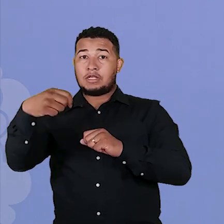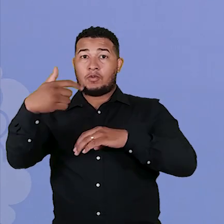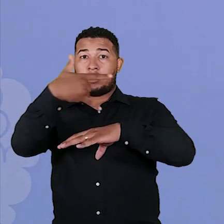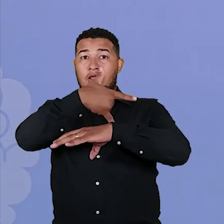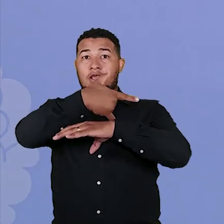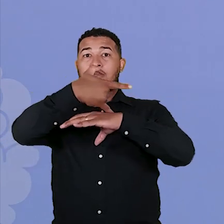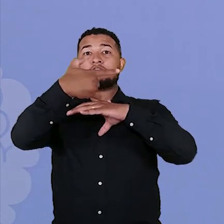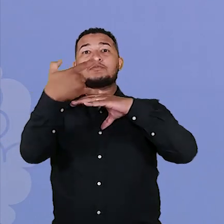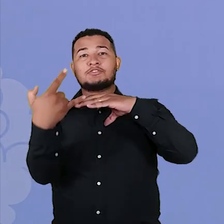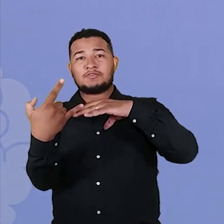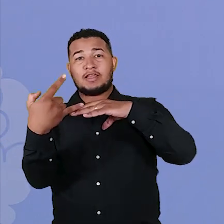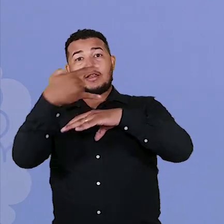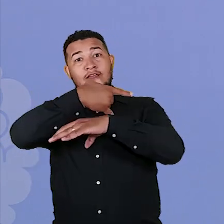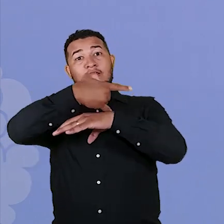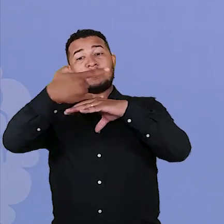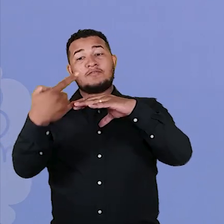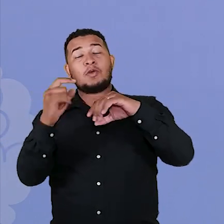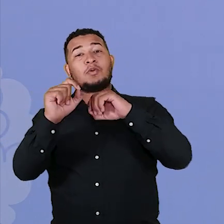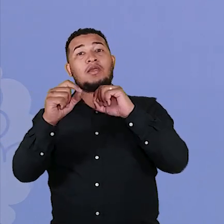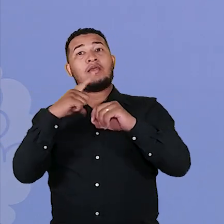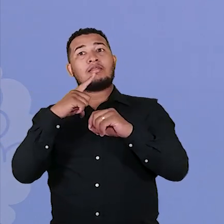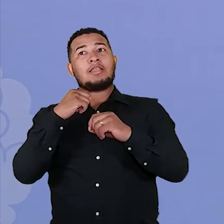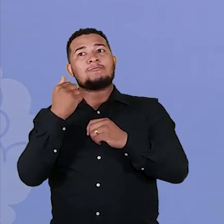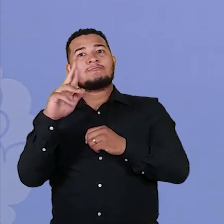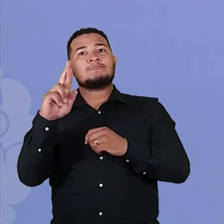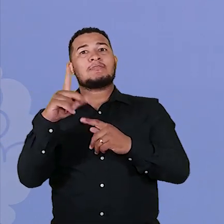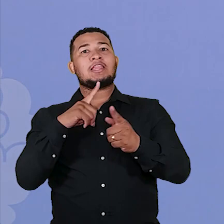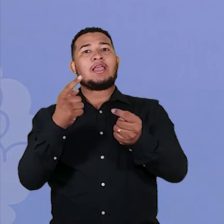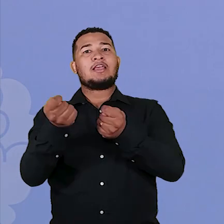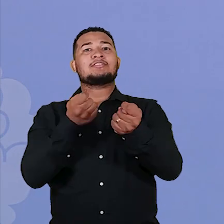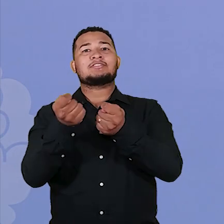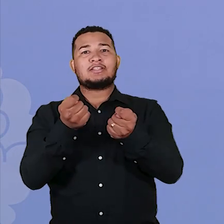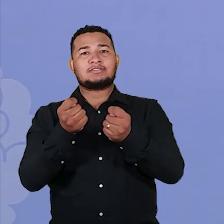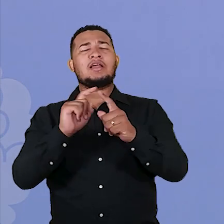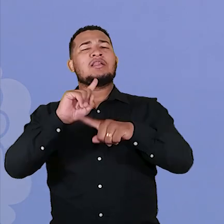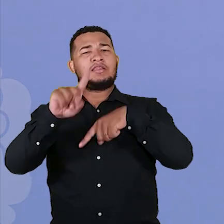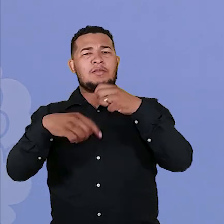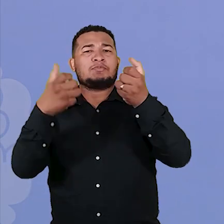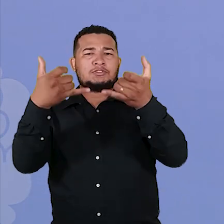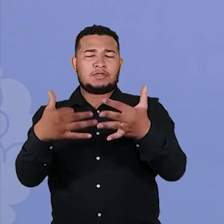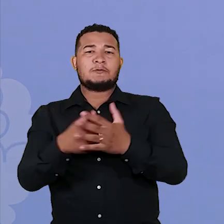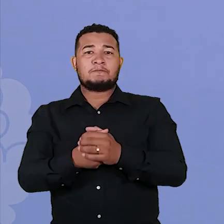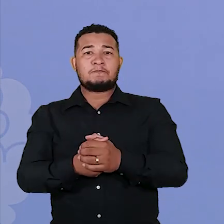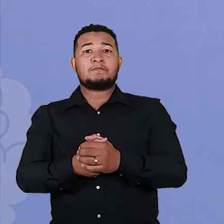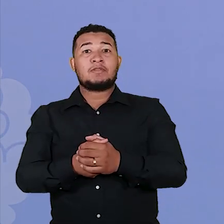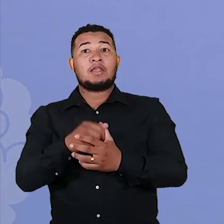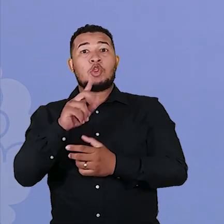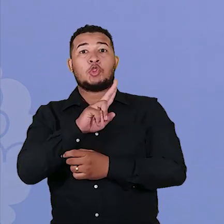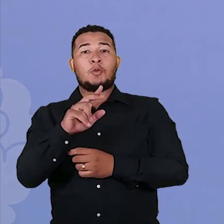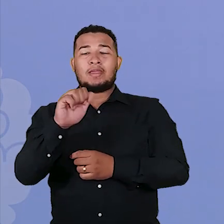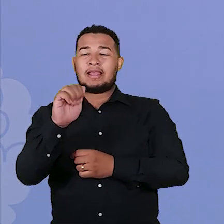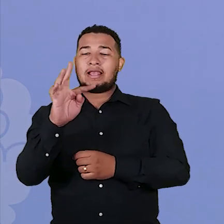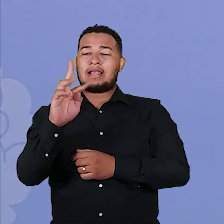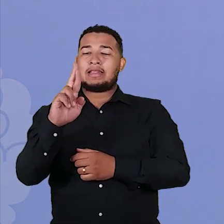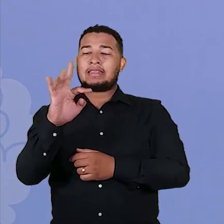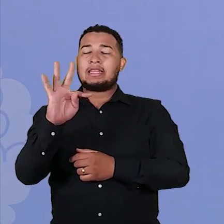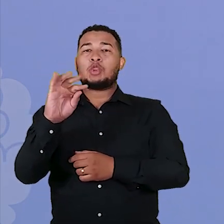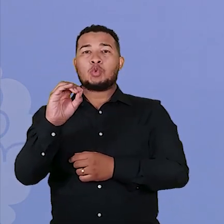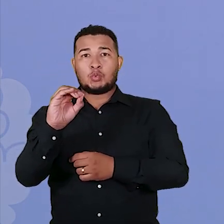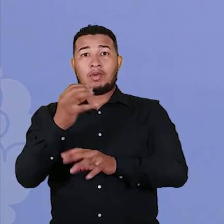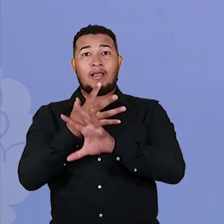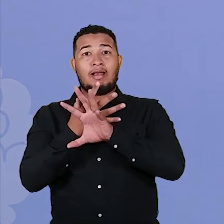é um ar né e o ar ele causa uma certa resistência depois eu vou falar de novo disso que é um atrito